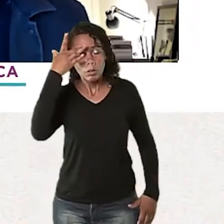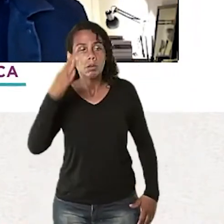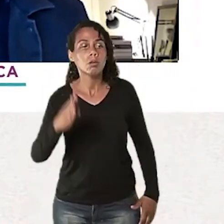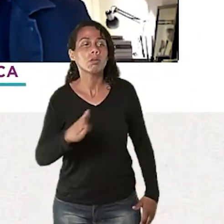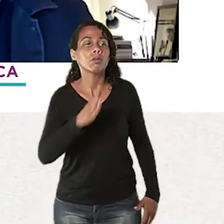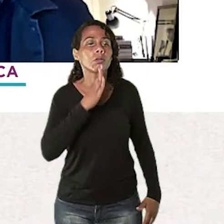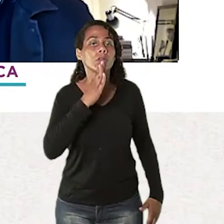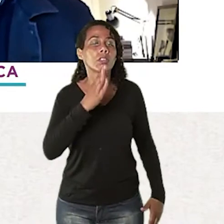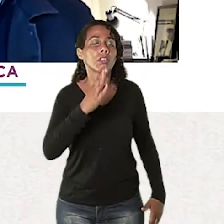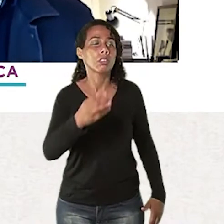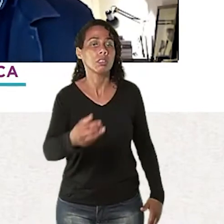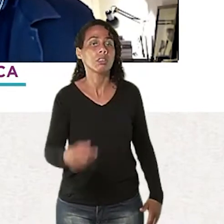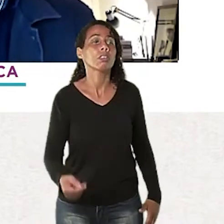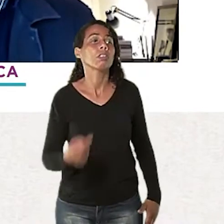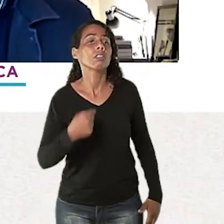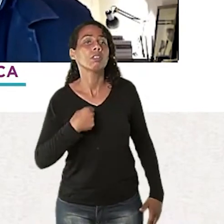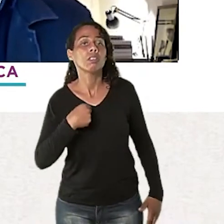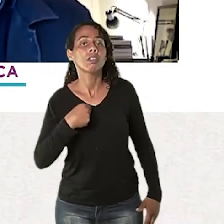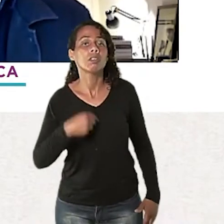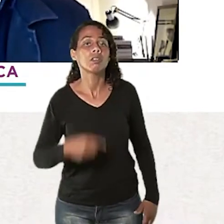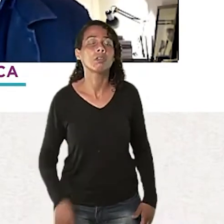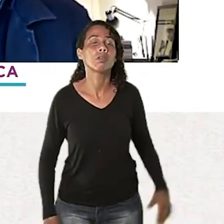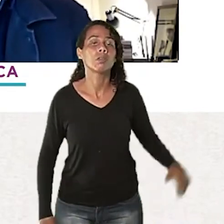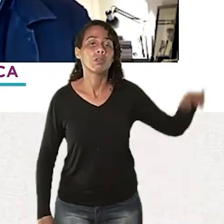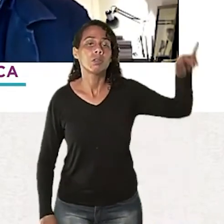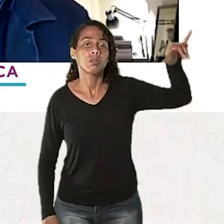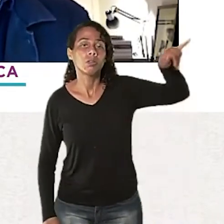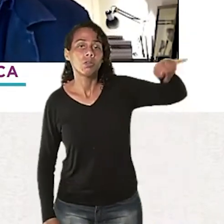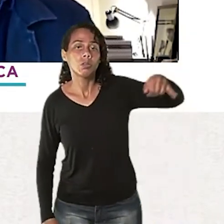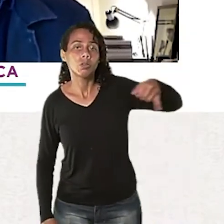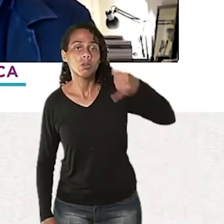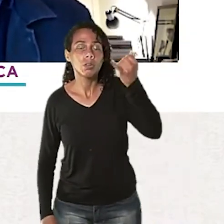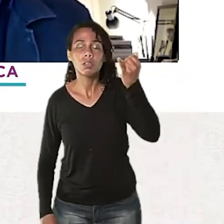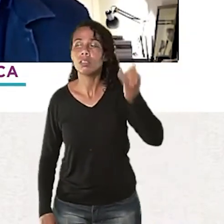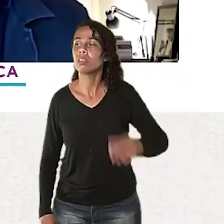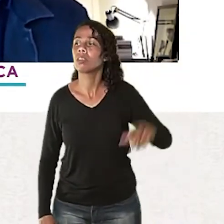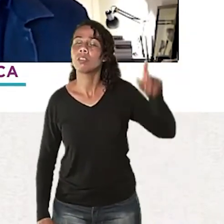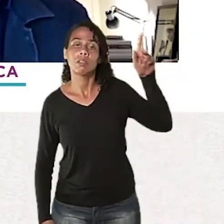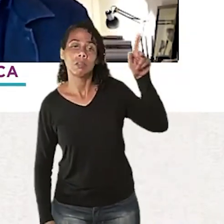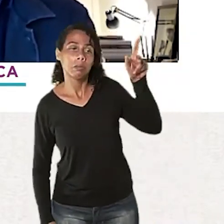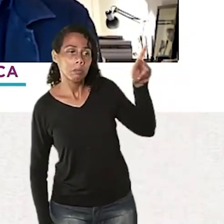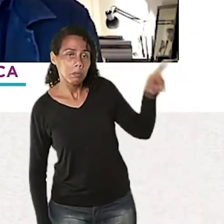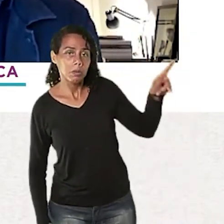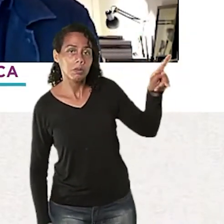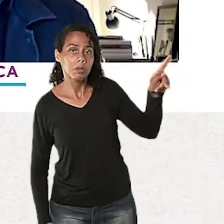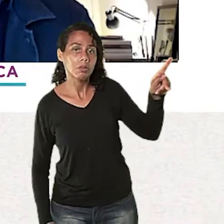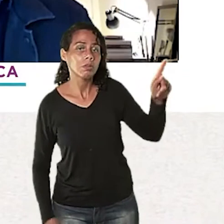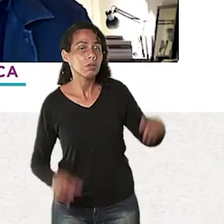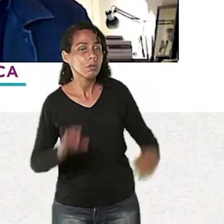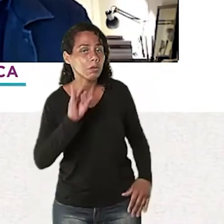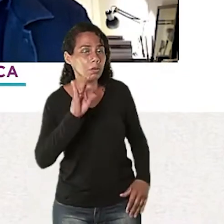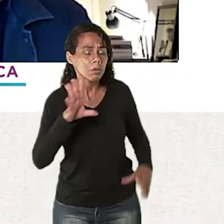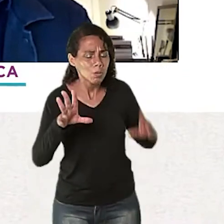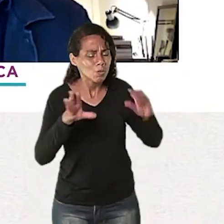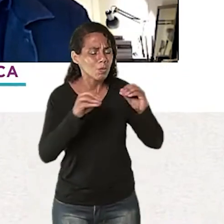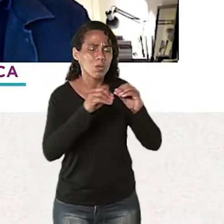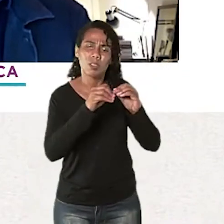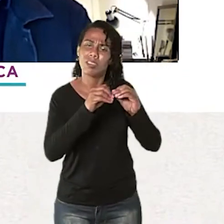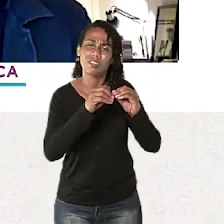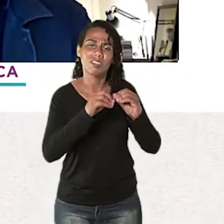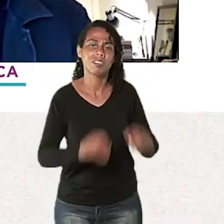falei, pô, eu falei, vou botar logo um JP, porque tem tanto escritor que tem sigla,